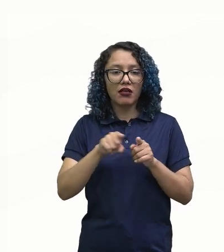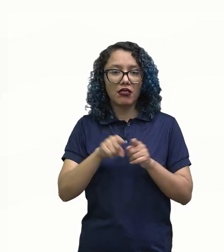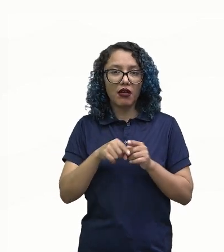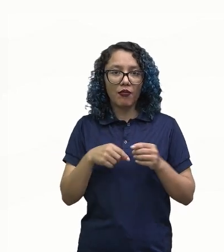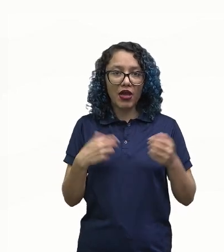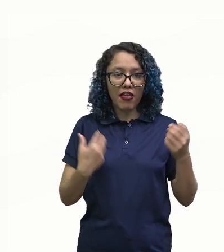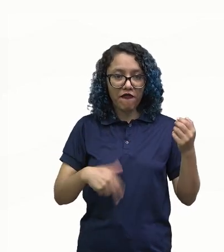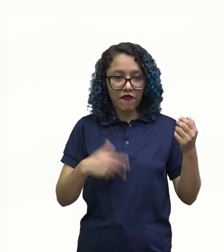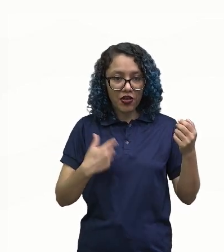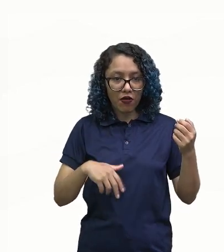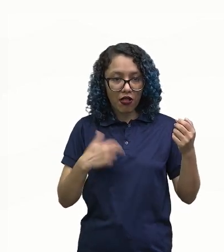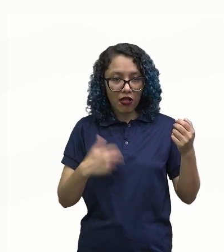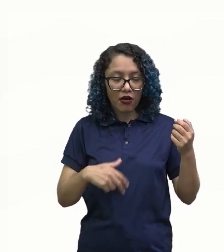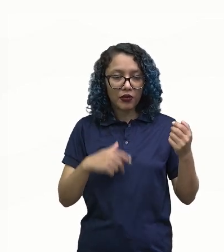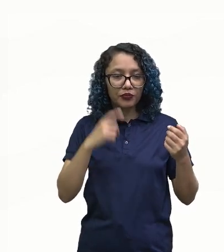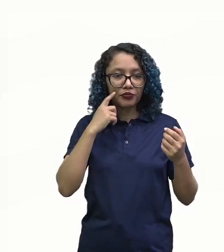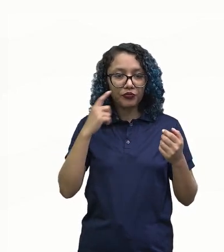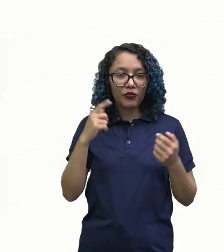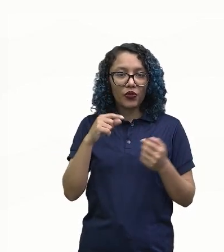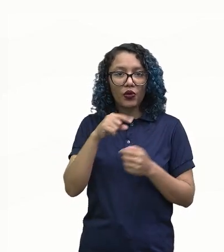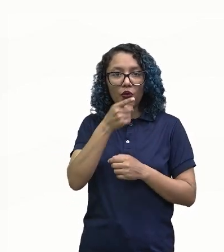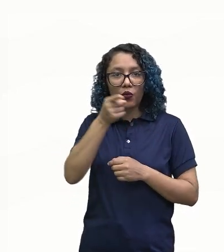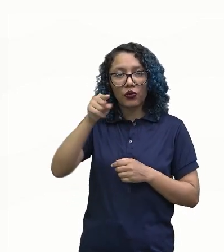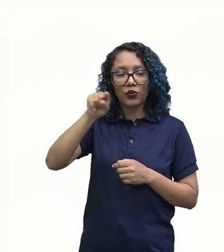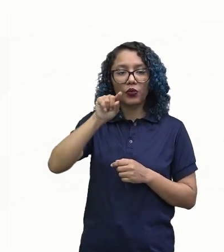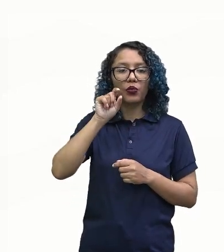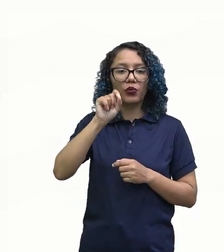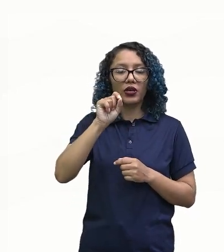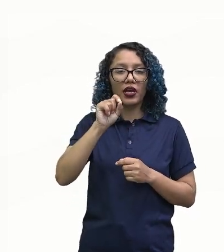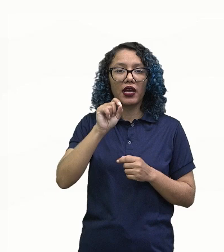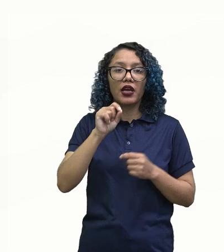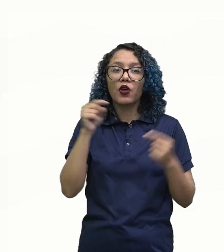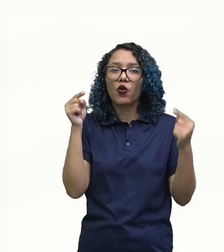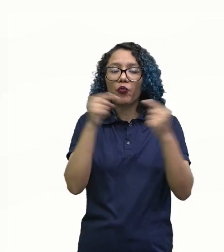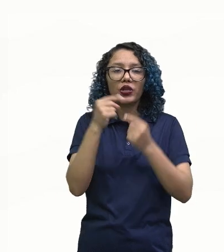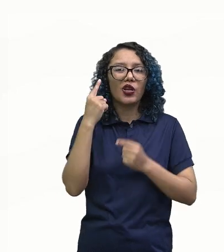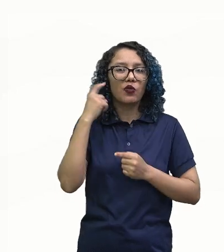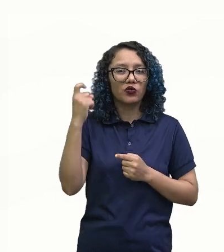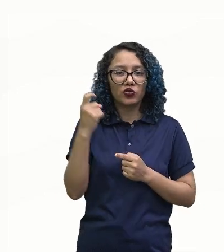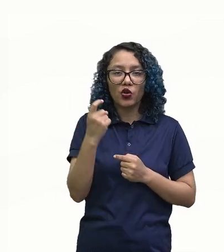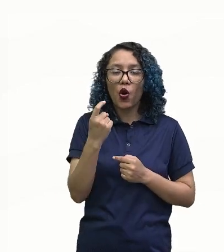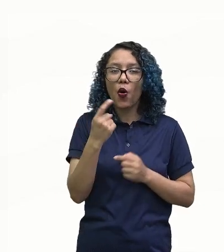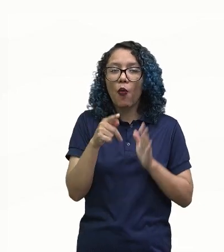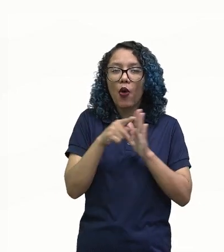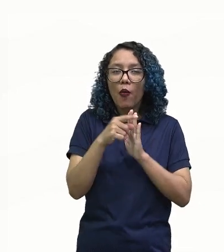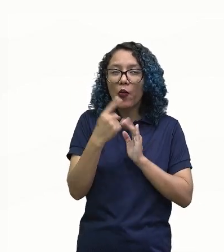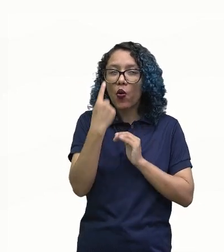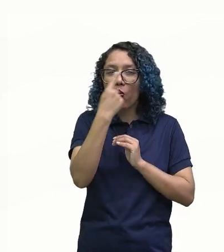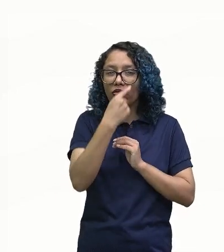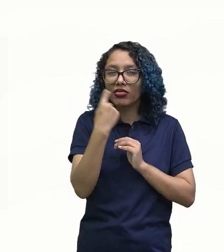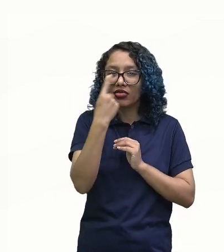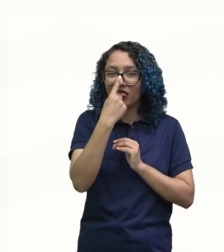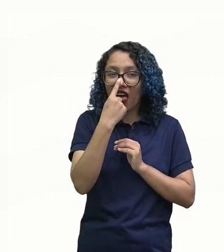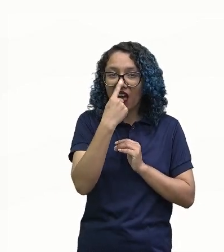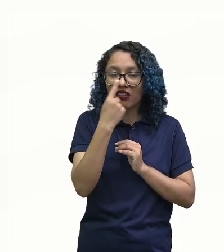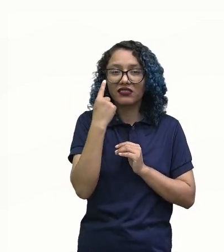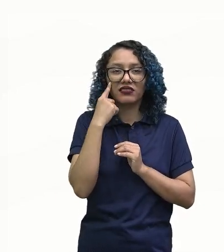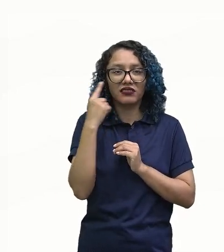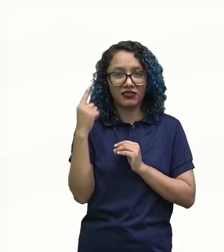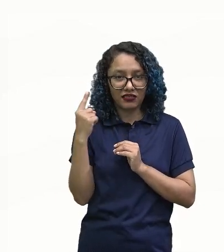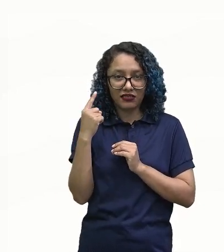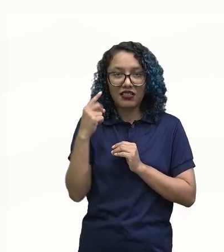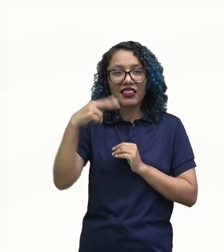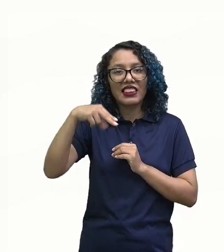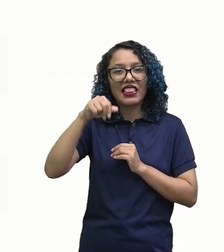percebemos que o tio ele vai dar um som nasalizado, né? Eu pronuncio a